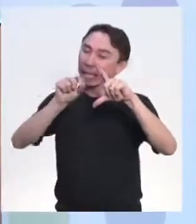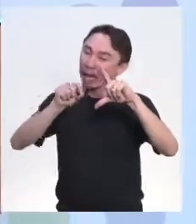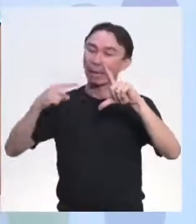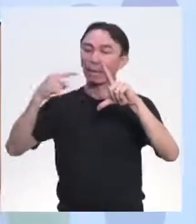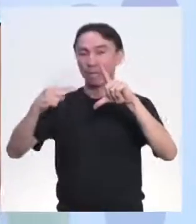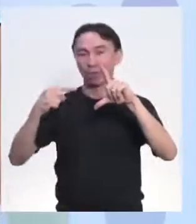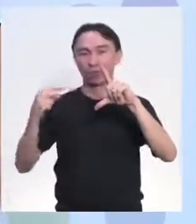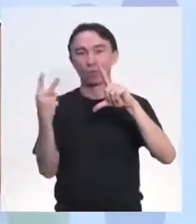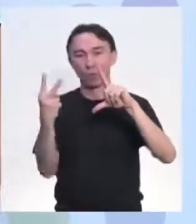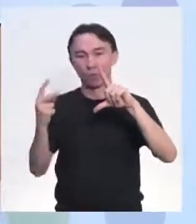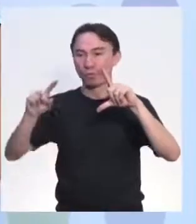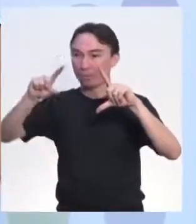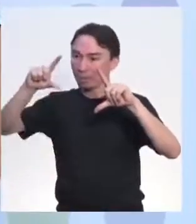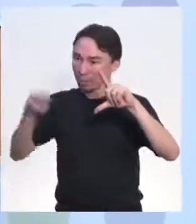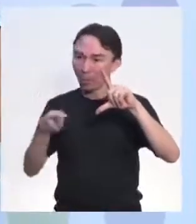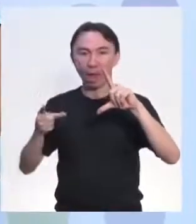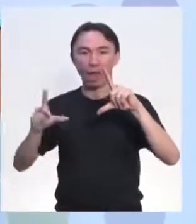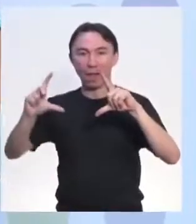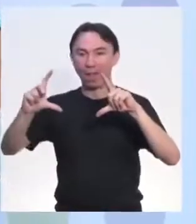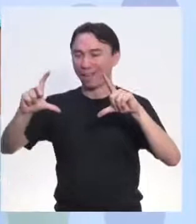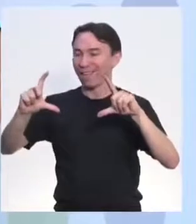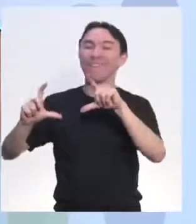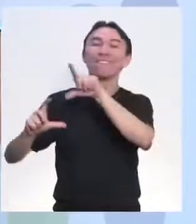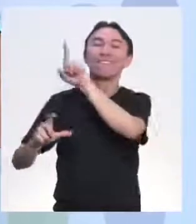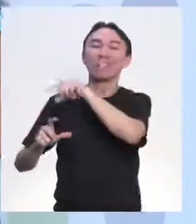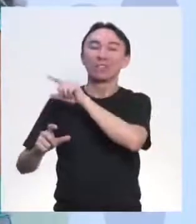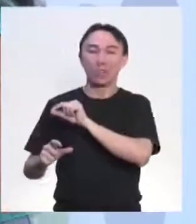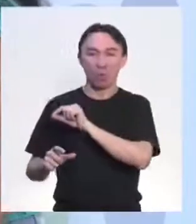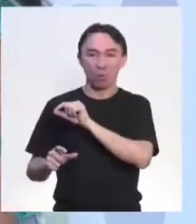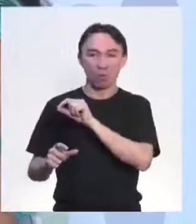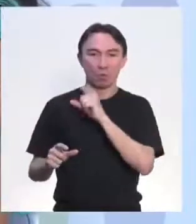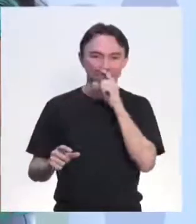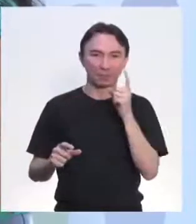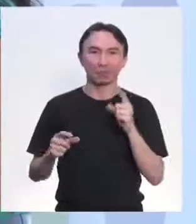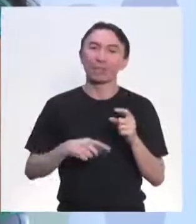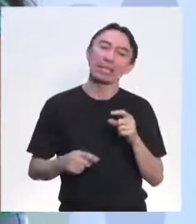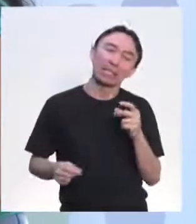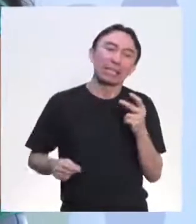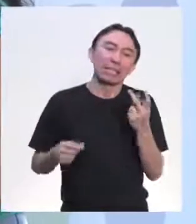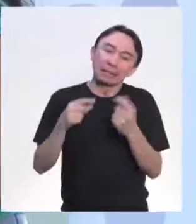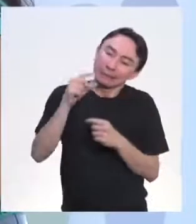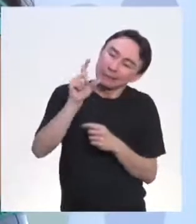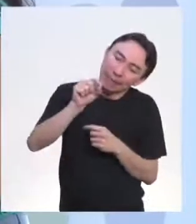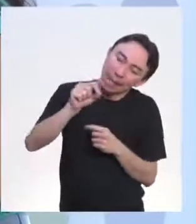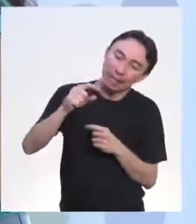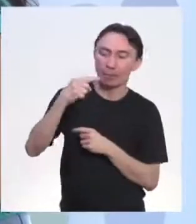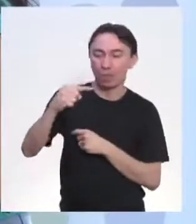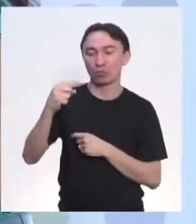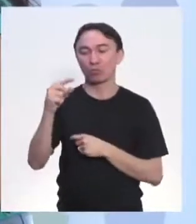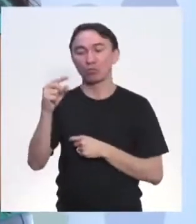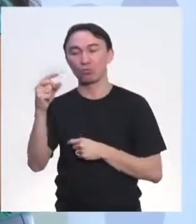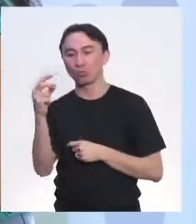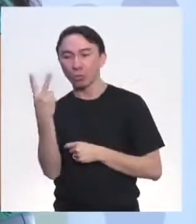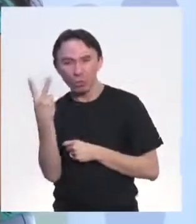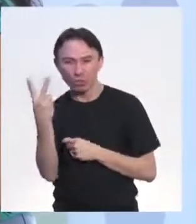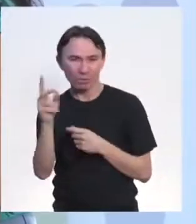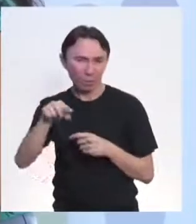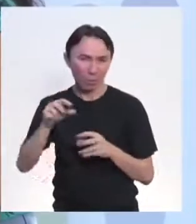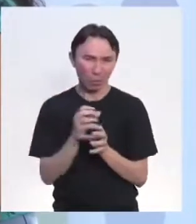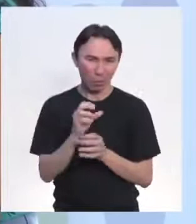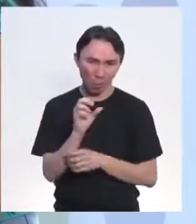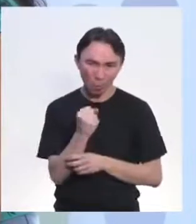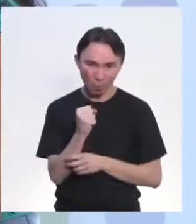bem. 10 menos 2 aqui embaixo dá 8. Então, eu vou desenvolver o 10 vezes